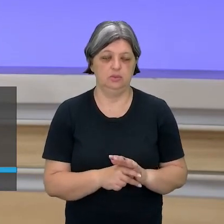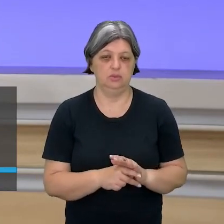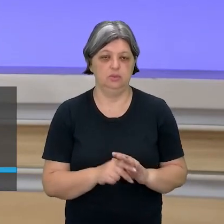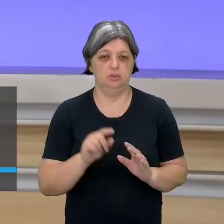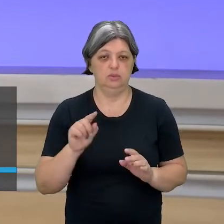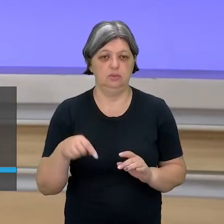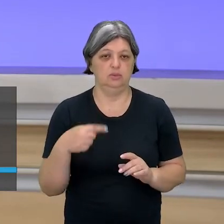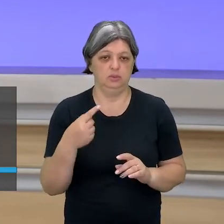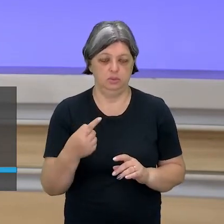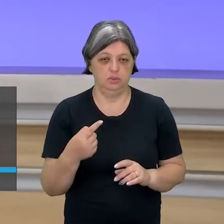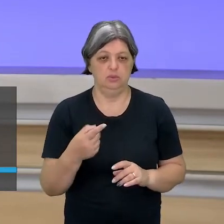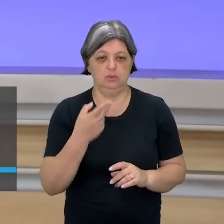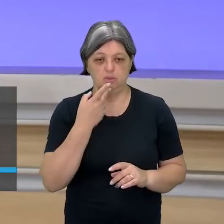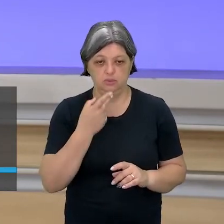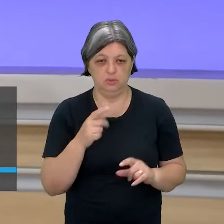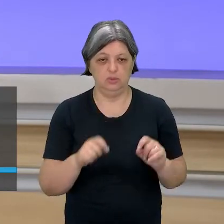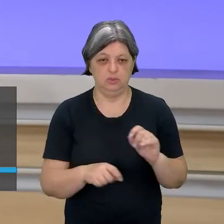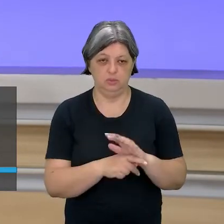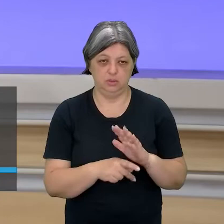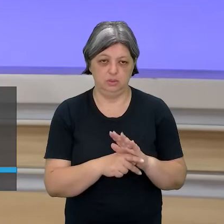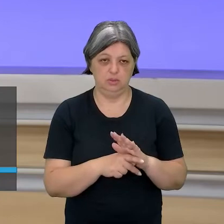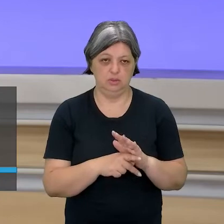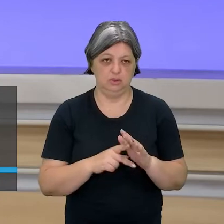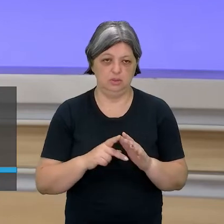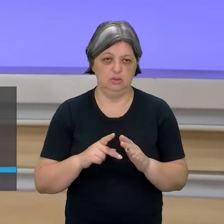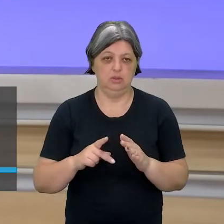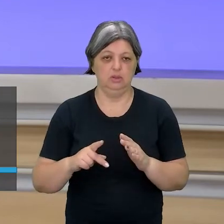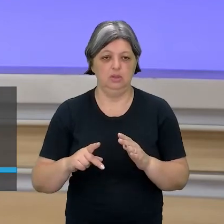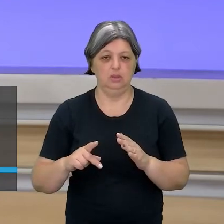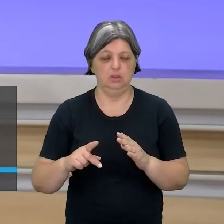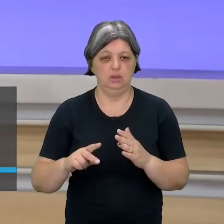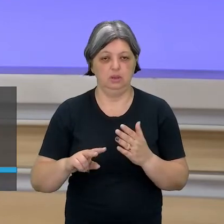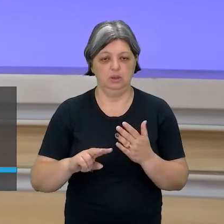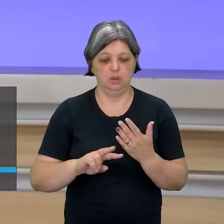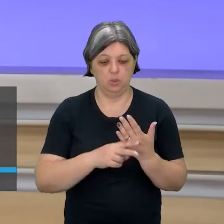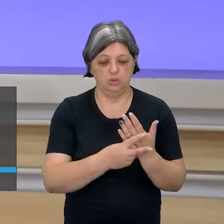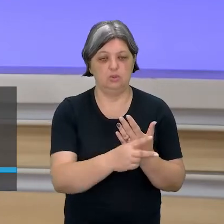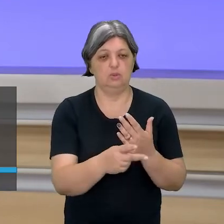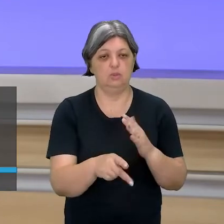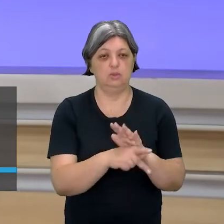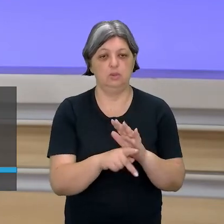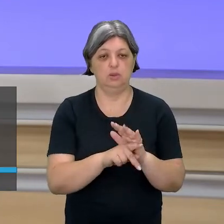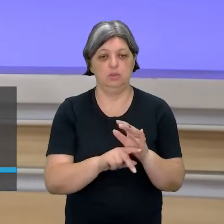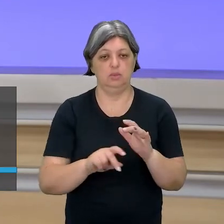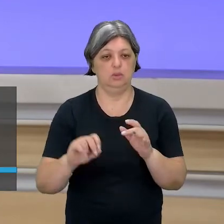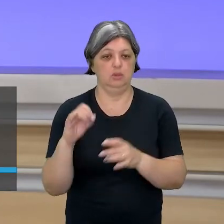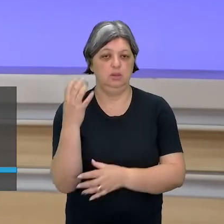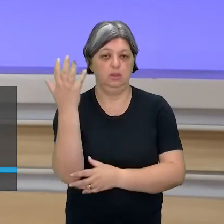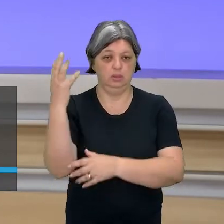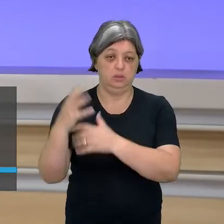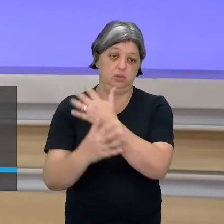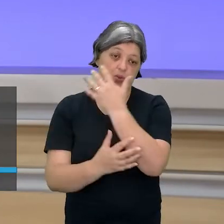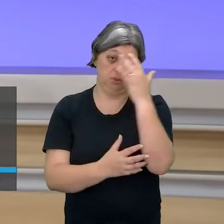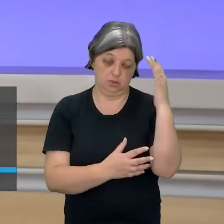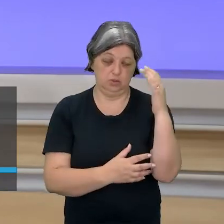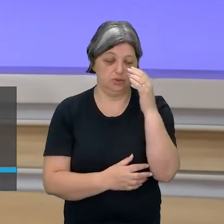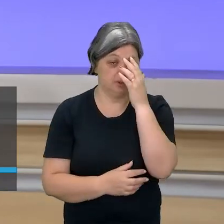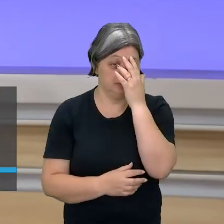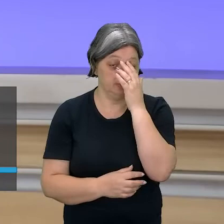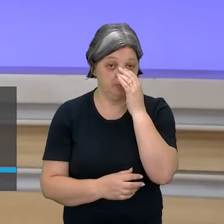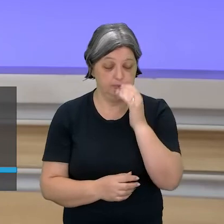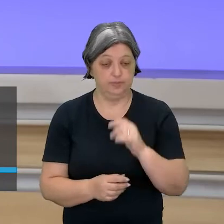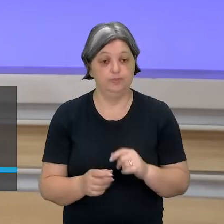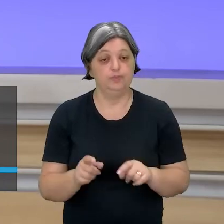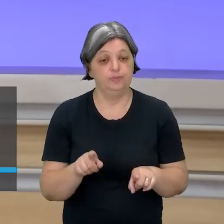quando a gente fala a respeito então da sucessão ecológica, a gente apresenta depois uma outra ferramenta que também